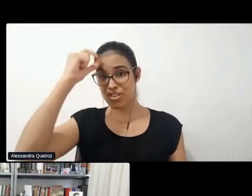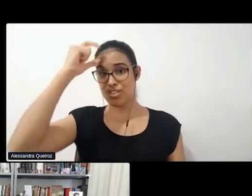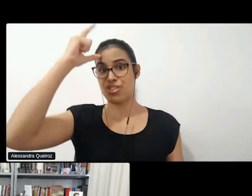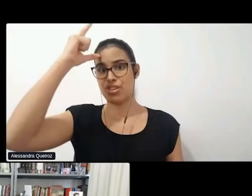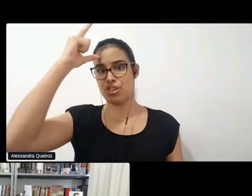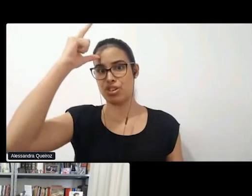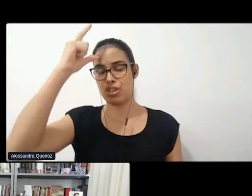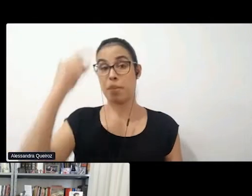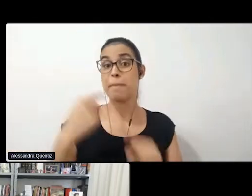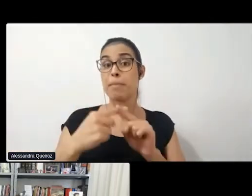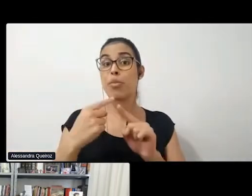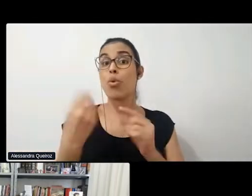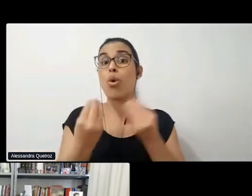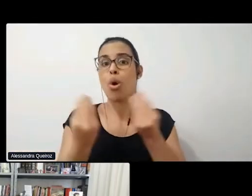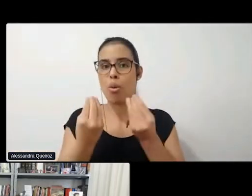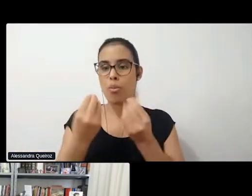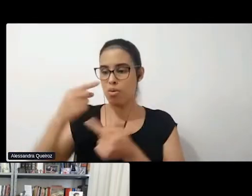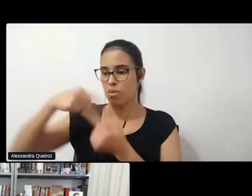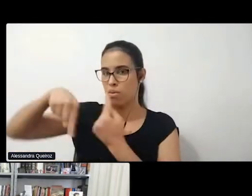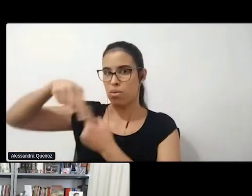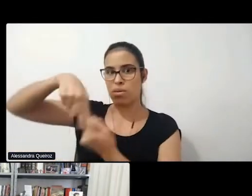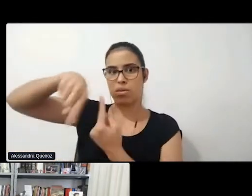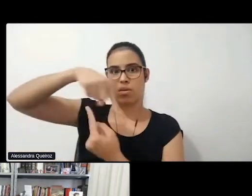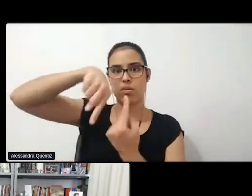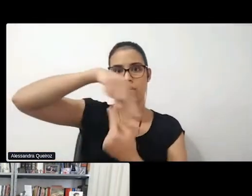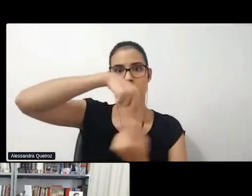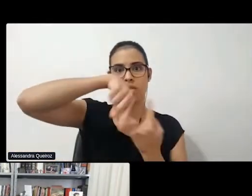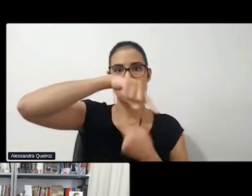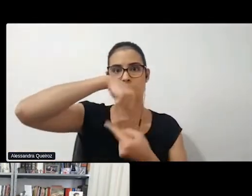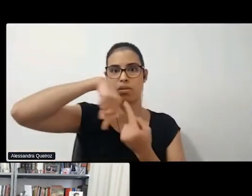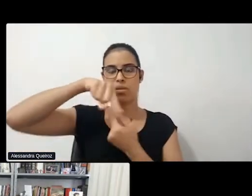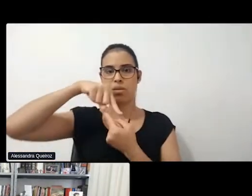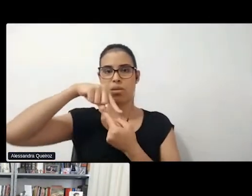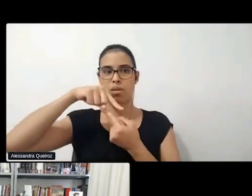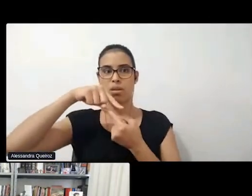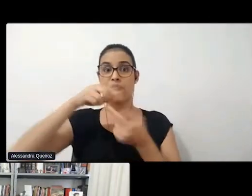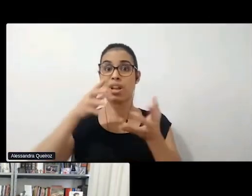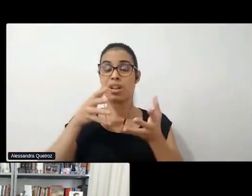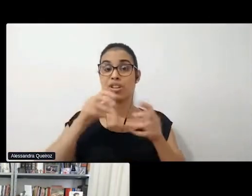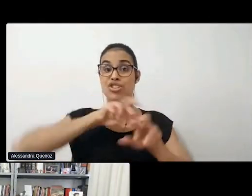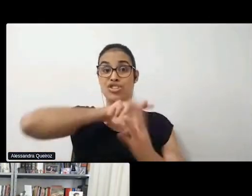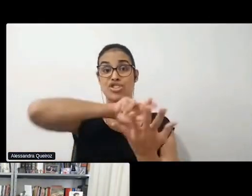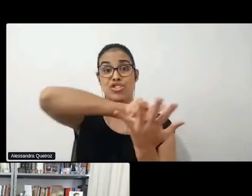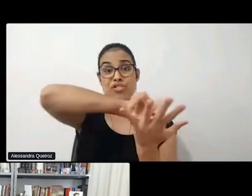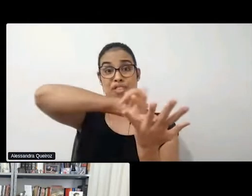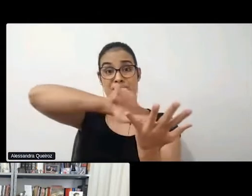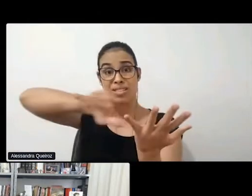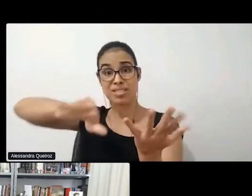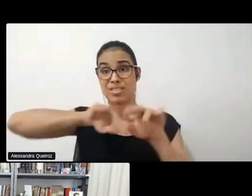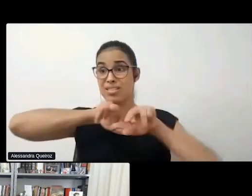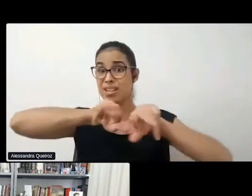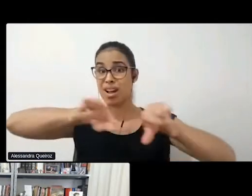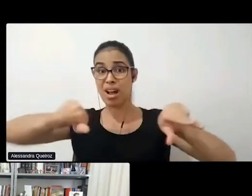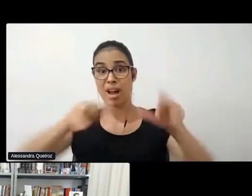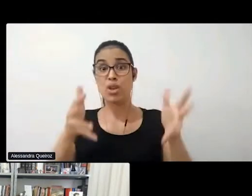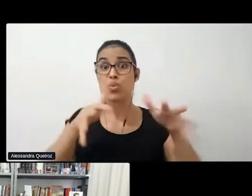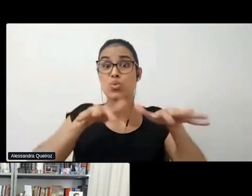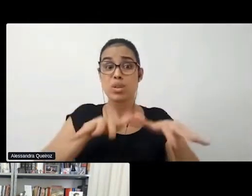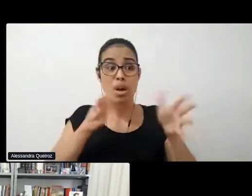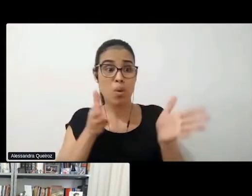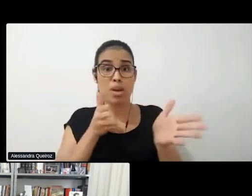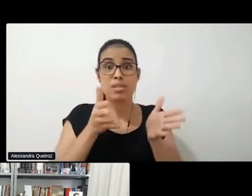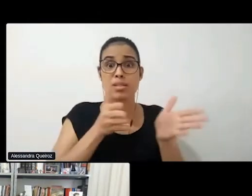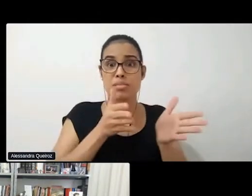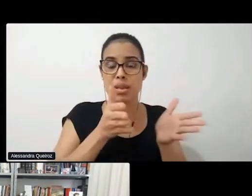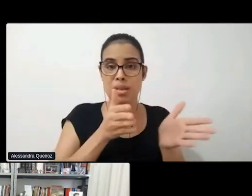meio. Como que eu vou aprender sobre diversidade, inclusão? Como que eu vou aprender sobre acessibilidade? Como que eu vou começar a